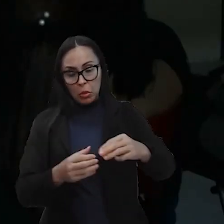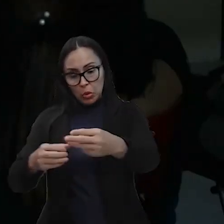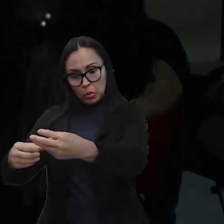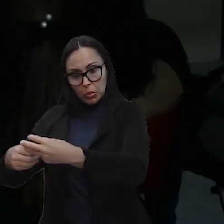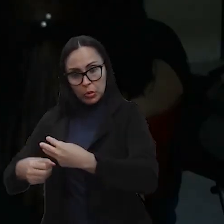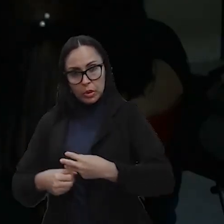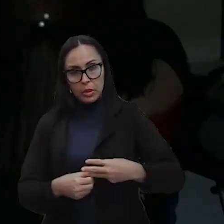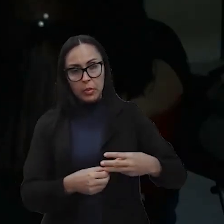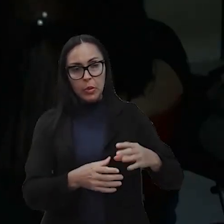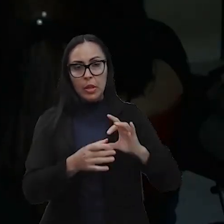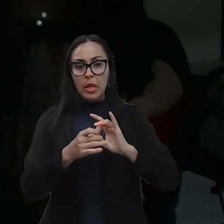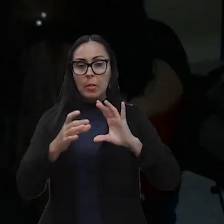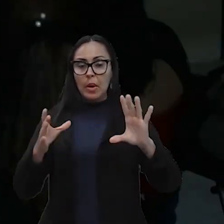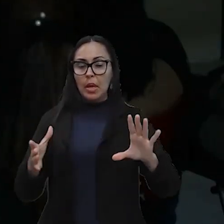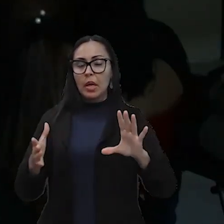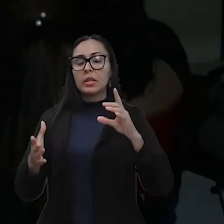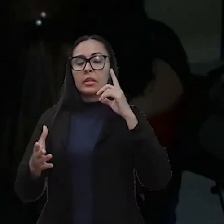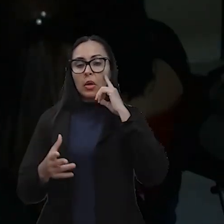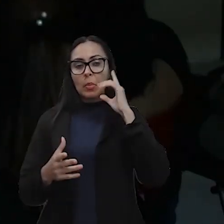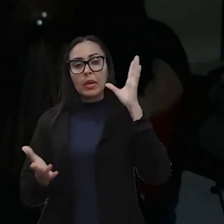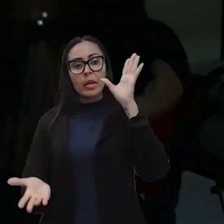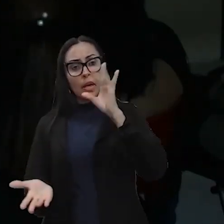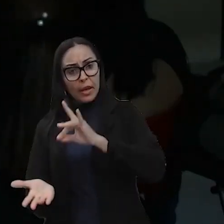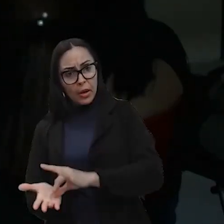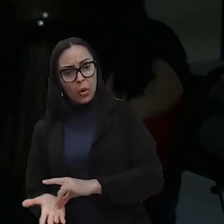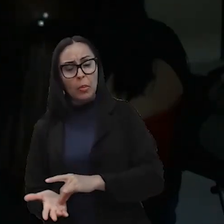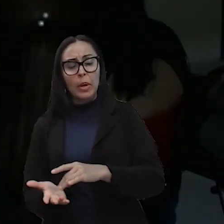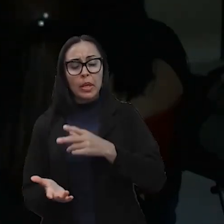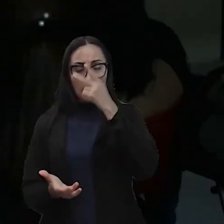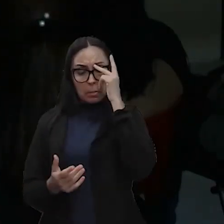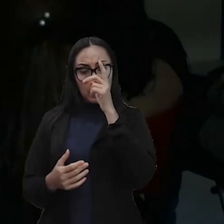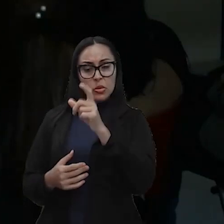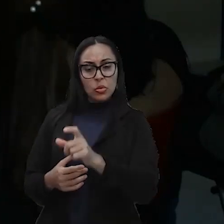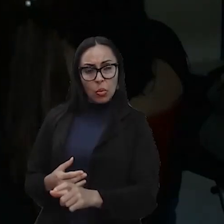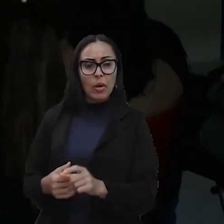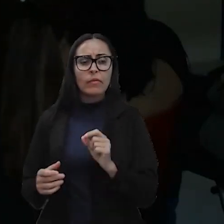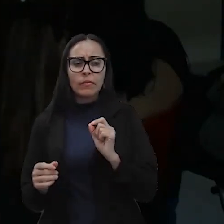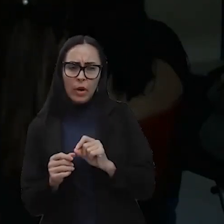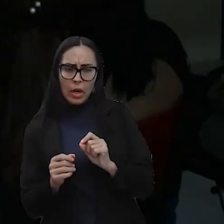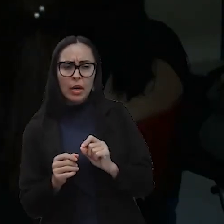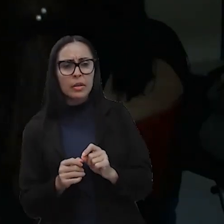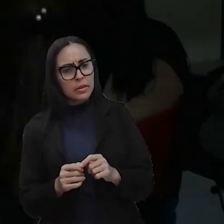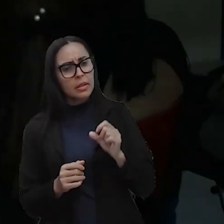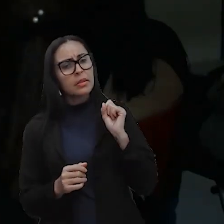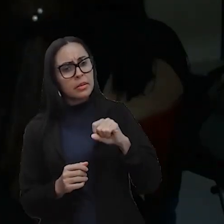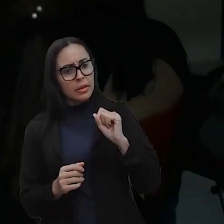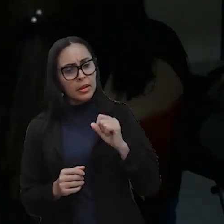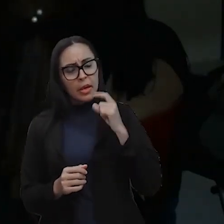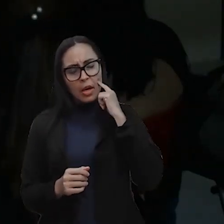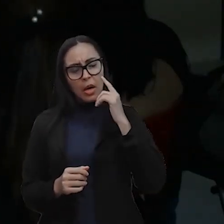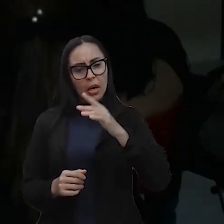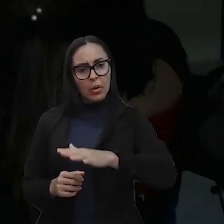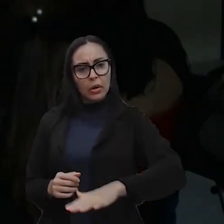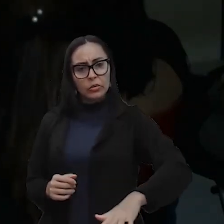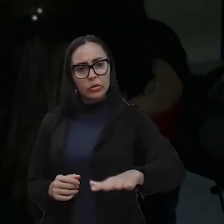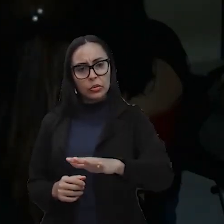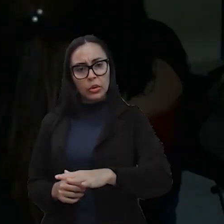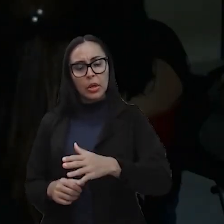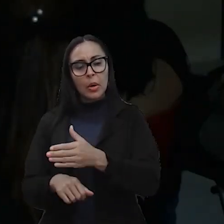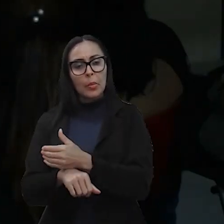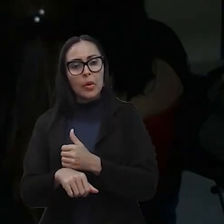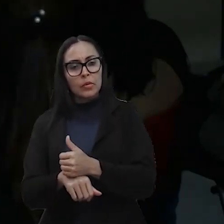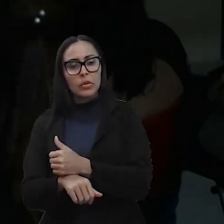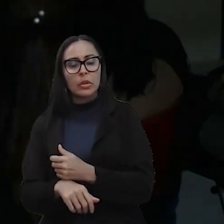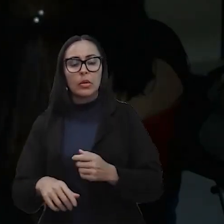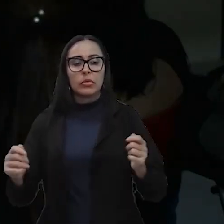que realmente o pessoal desse público tenha o alcance aos profissionais capacitados para fazer o exame e